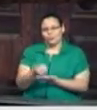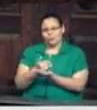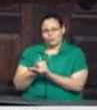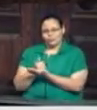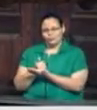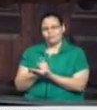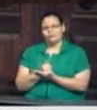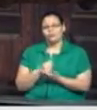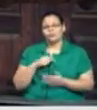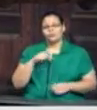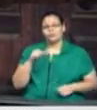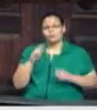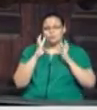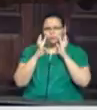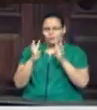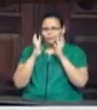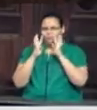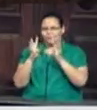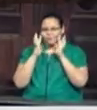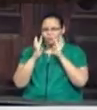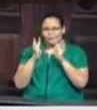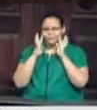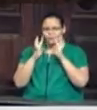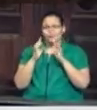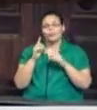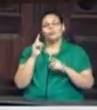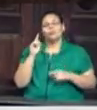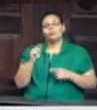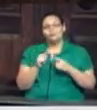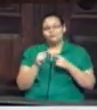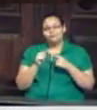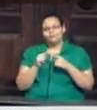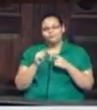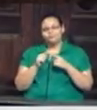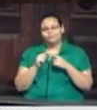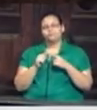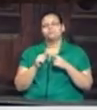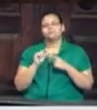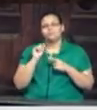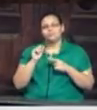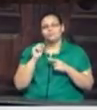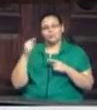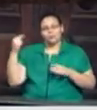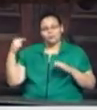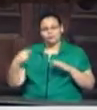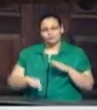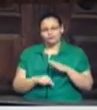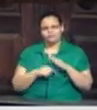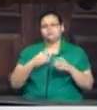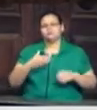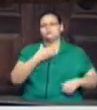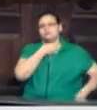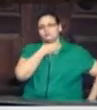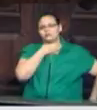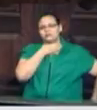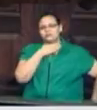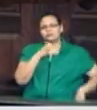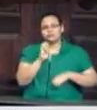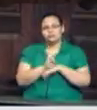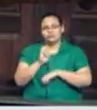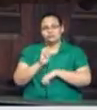fundos. Chamo a atenção, um dos elementos que contribuiu para aprofundar a crise no estado do Rio de